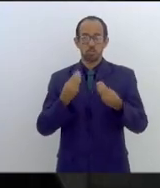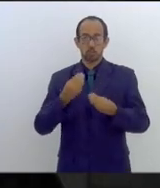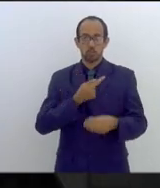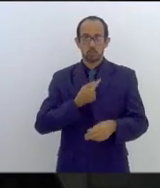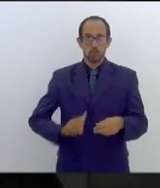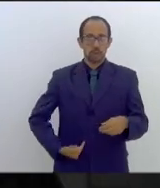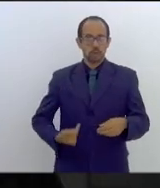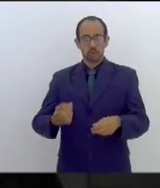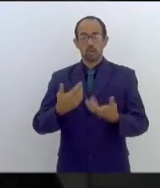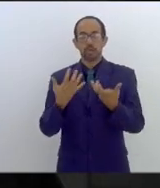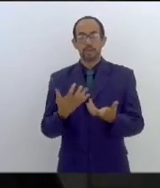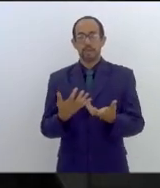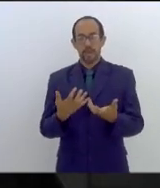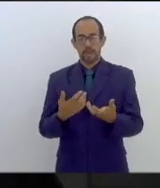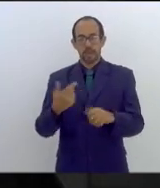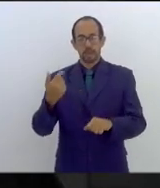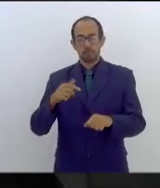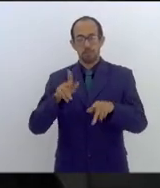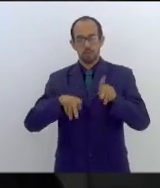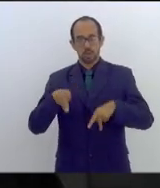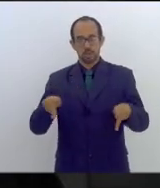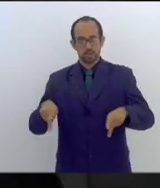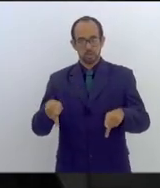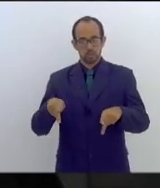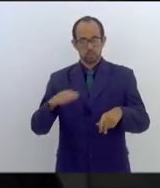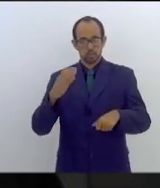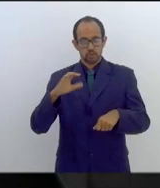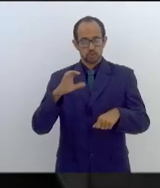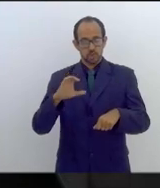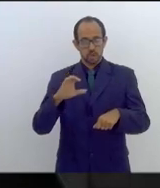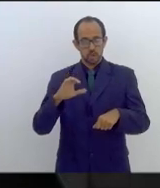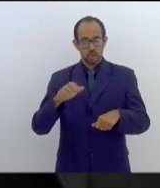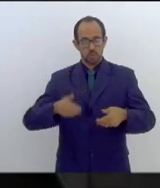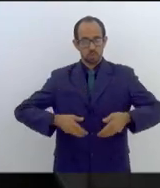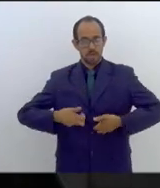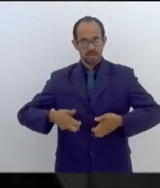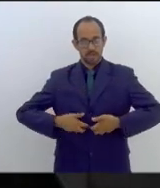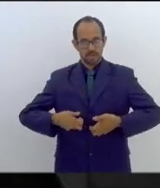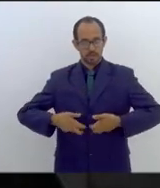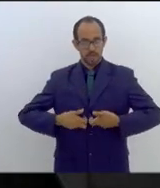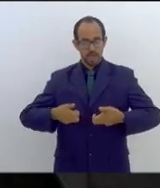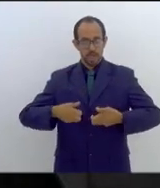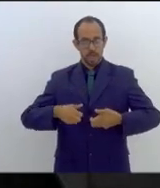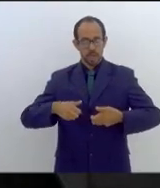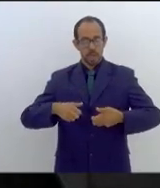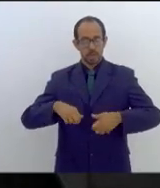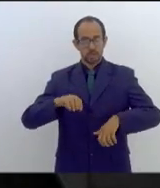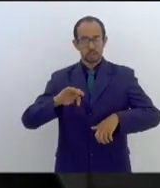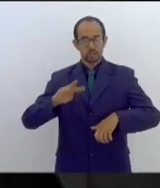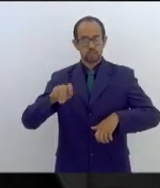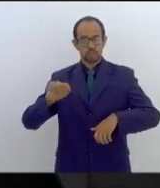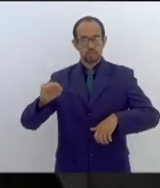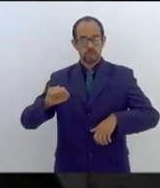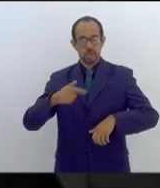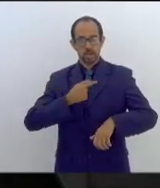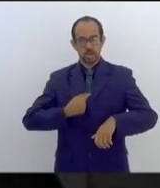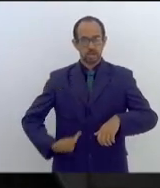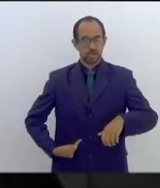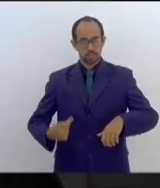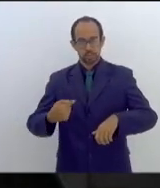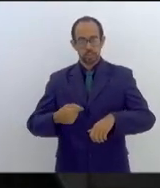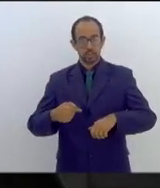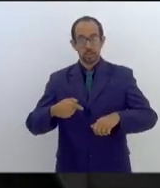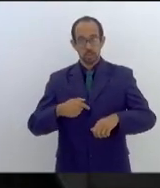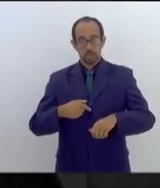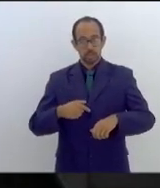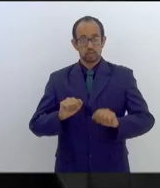que a população de Niterói, que a população de Paquetá, da Ilha do Governador, da Baía da Ilha Grande, de São Gonçalo, atravesse as suas